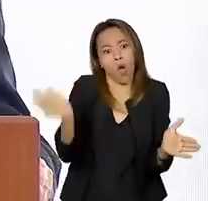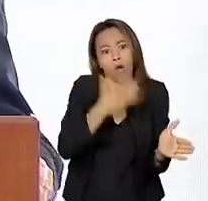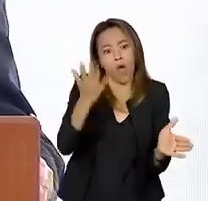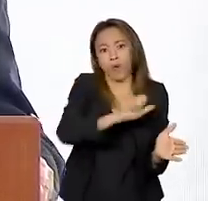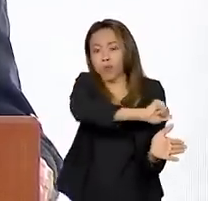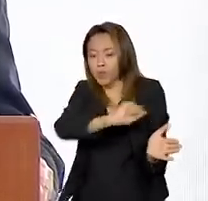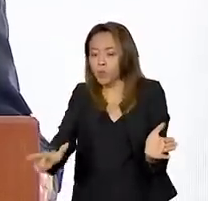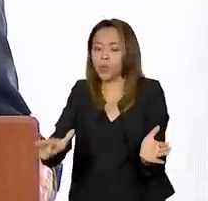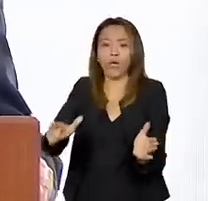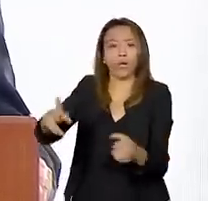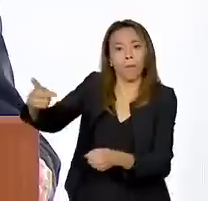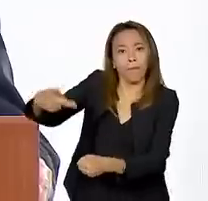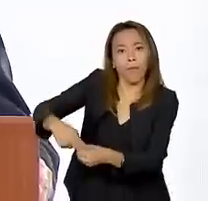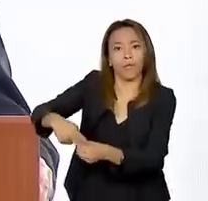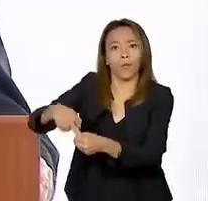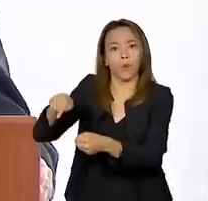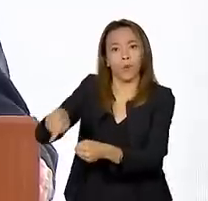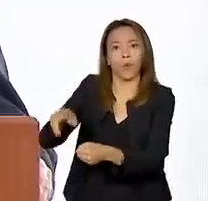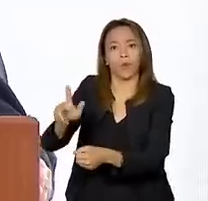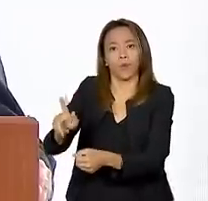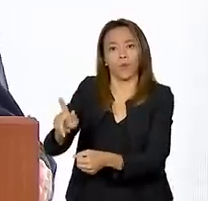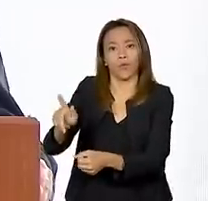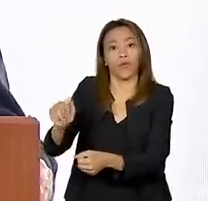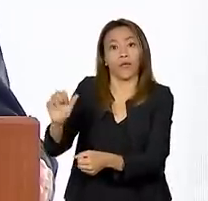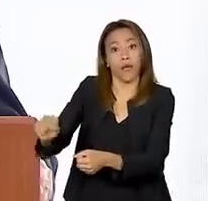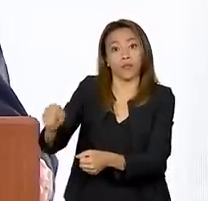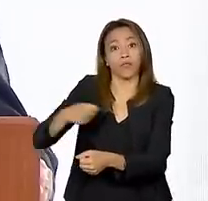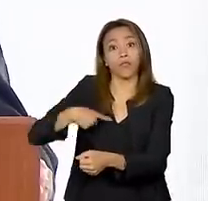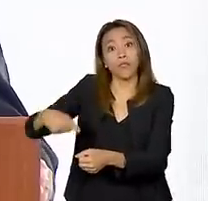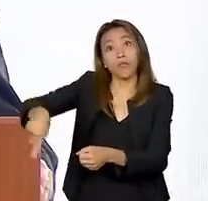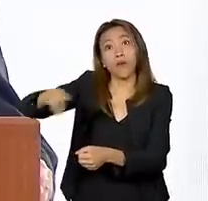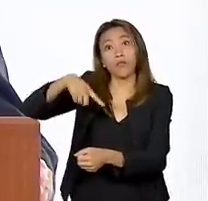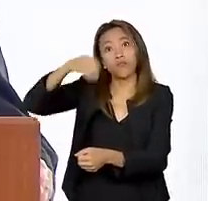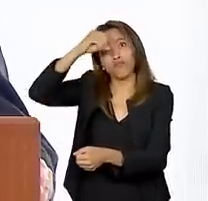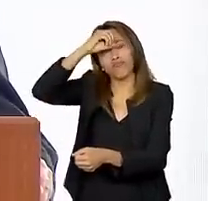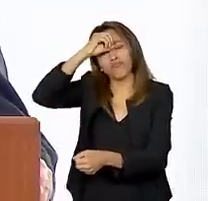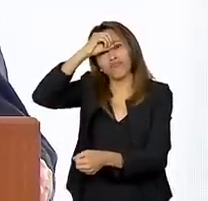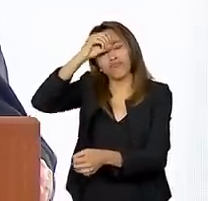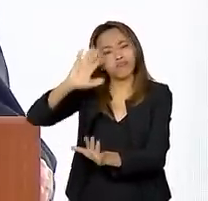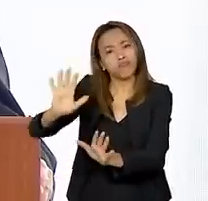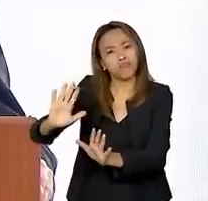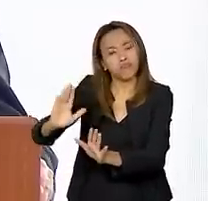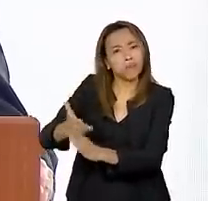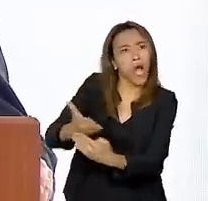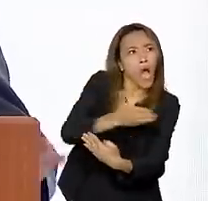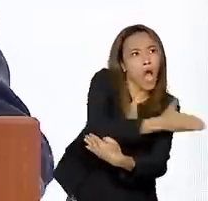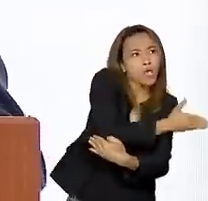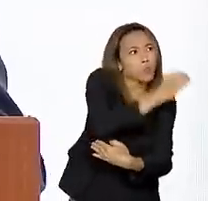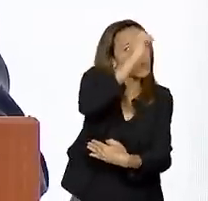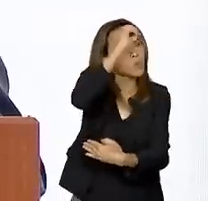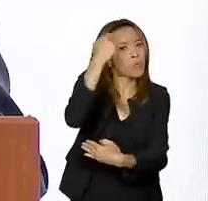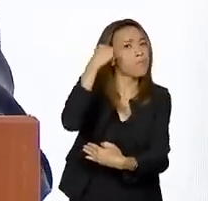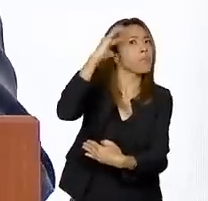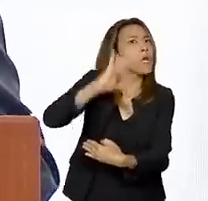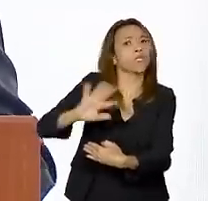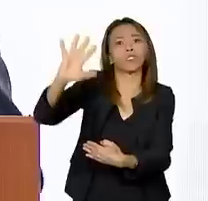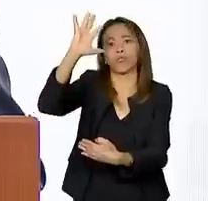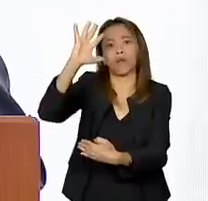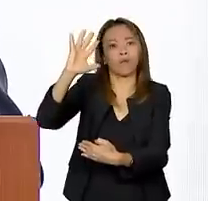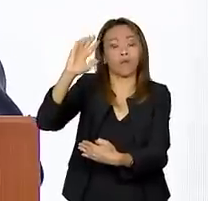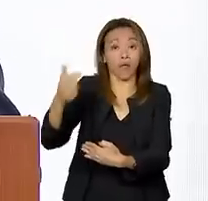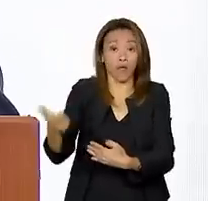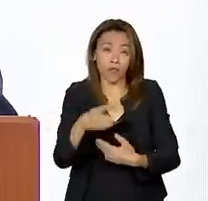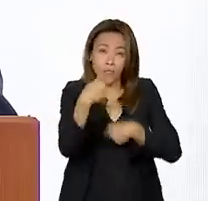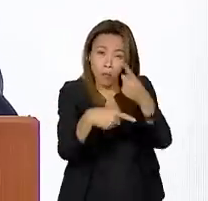tínhamos naquele momento nem vislumbrando uma pandemia, muito menos uma crise de petróleo. Naquele momento, nós voltamos para a Bahia